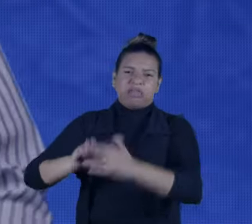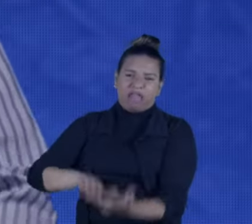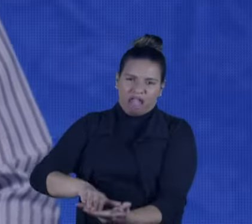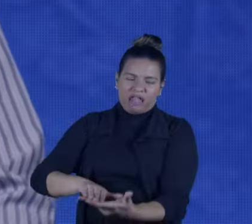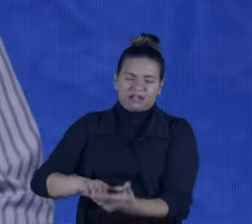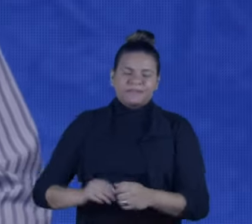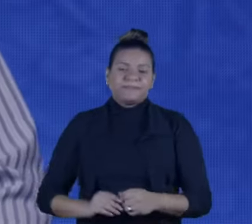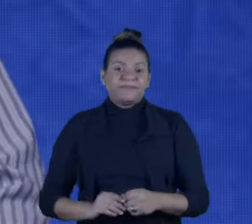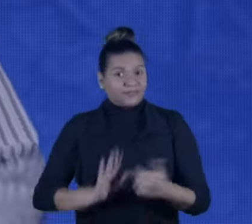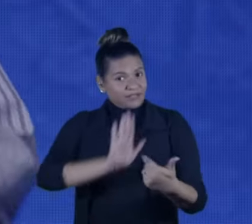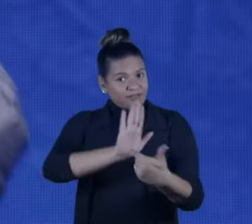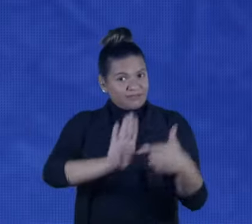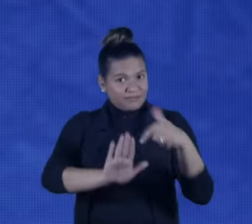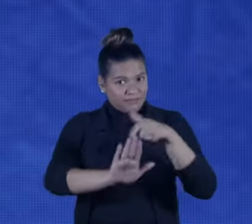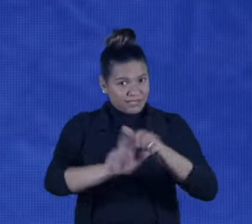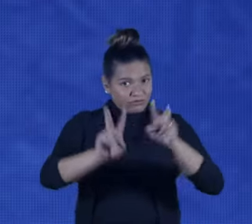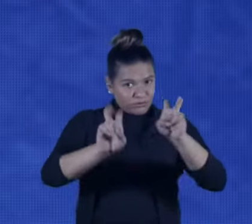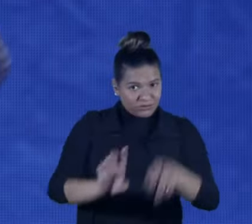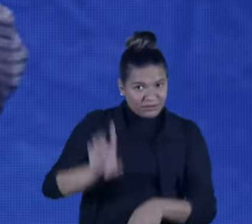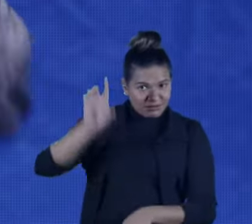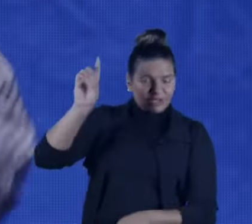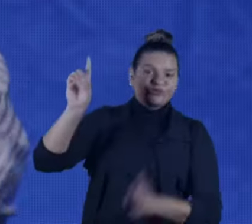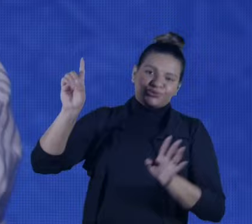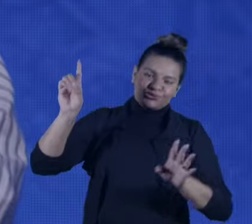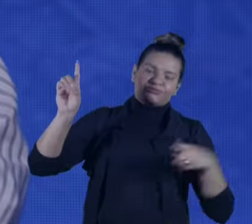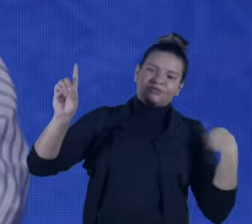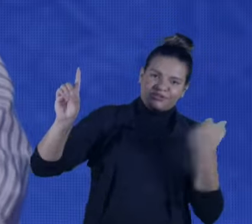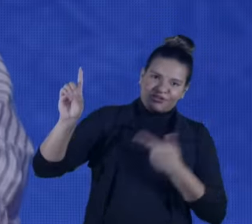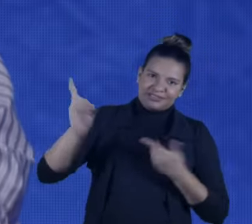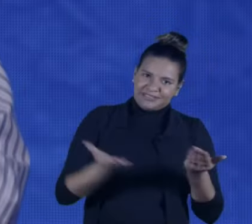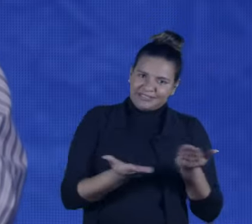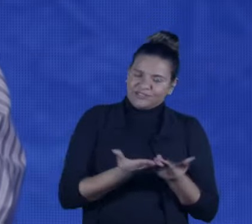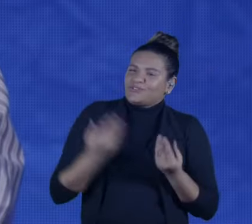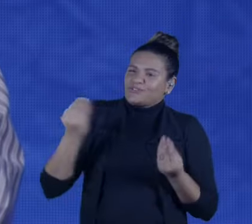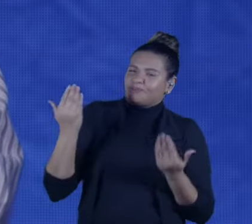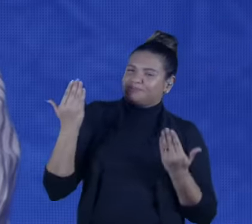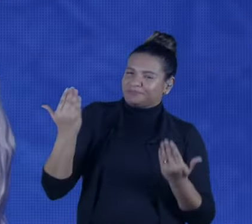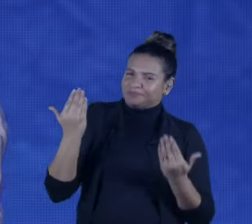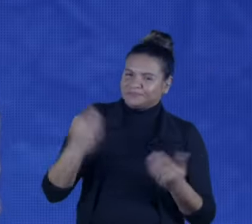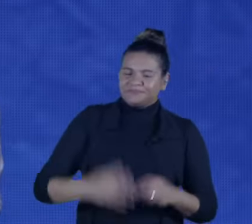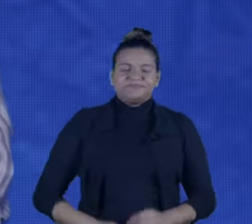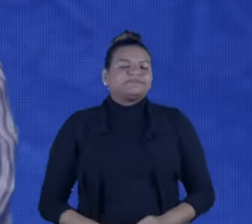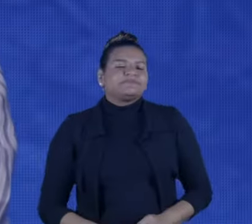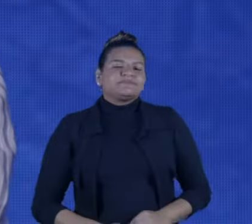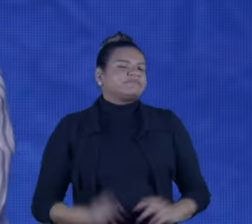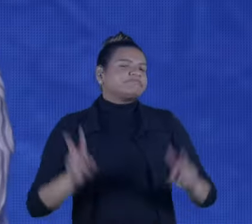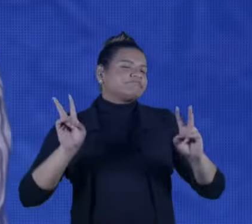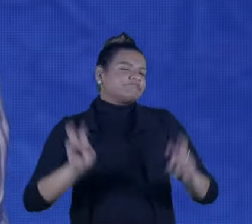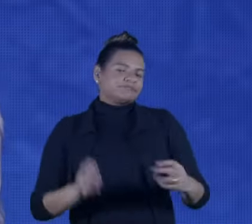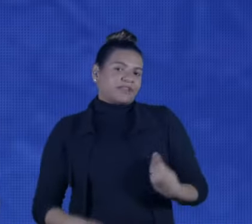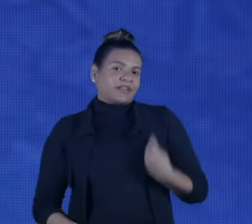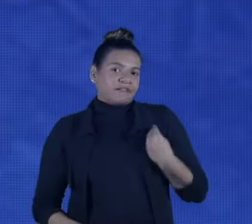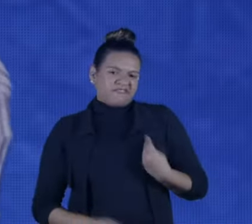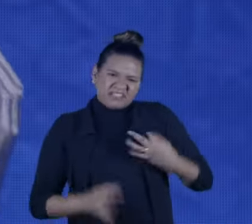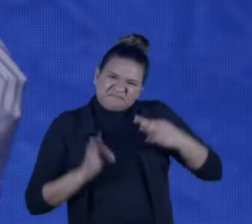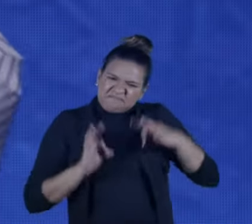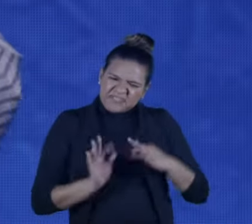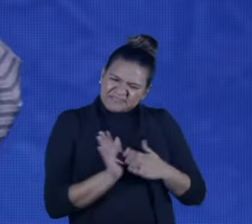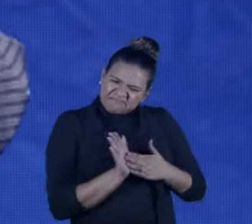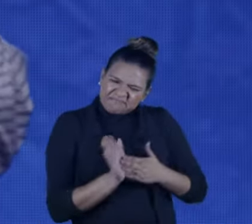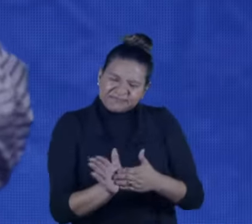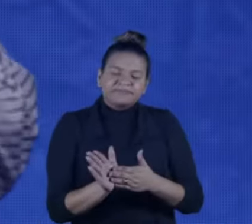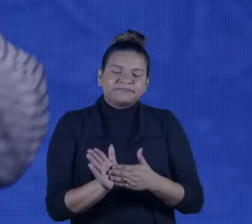Hoje, falando para vocês a respeito de edificar uma vida sólida, uma vida espiritual